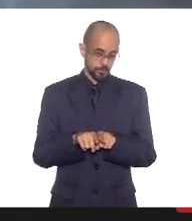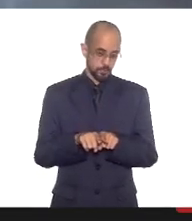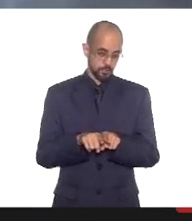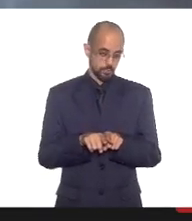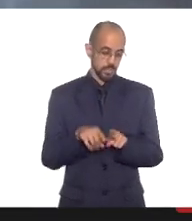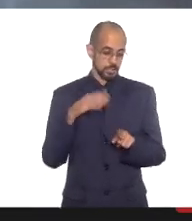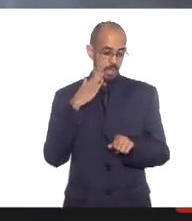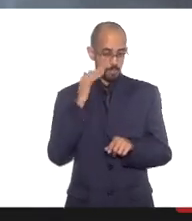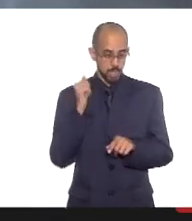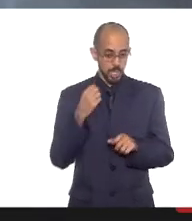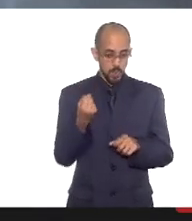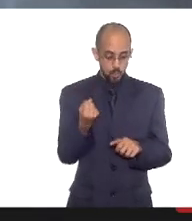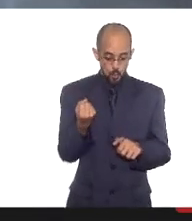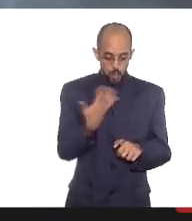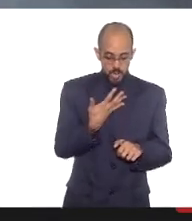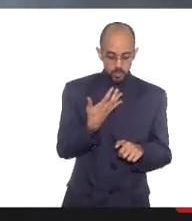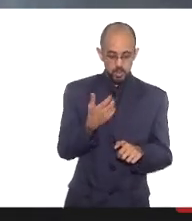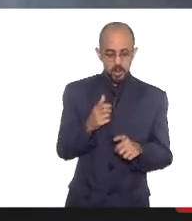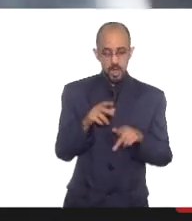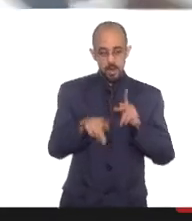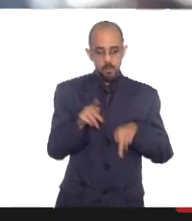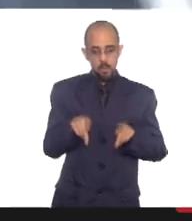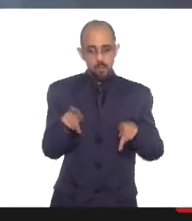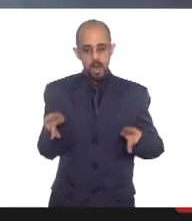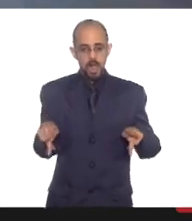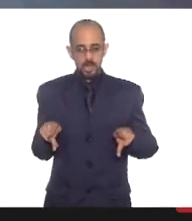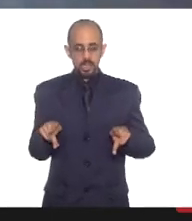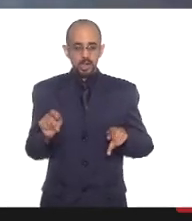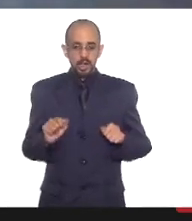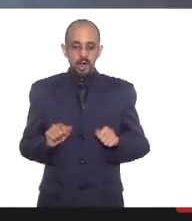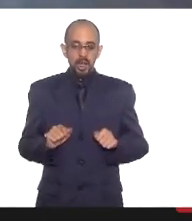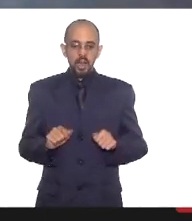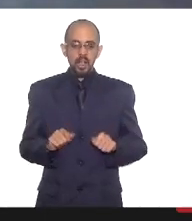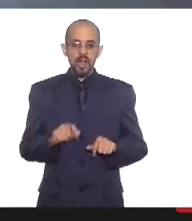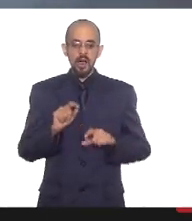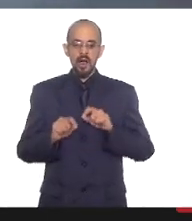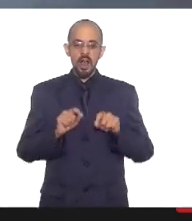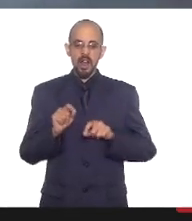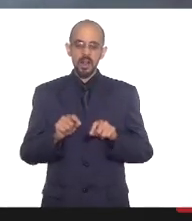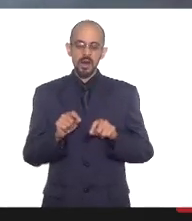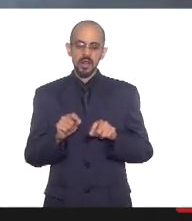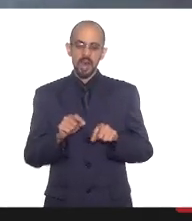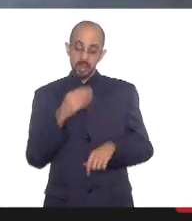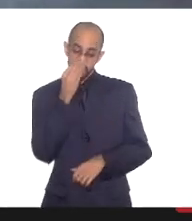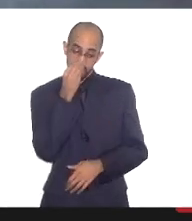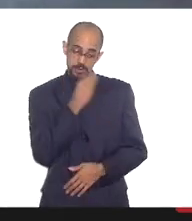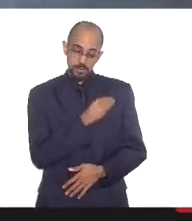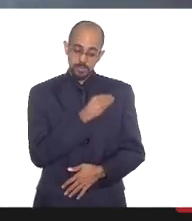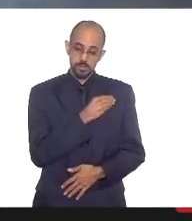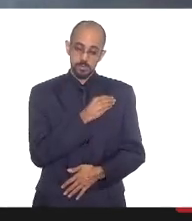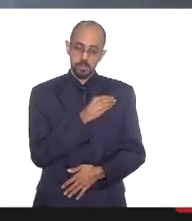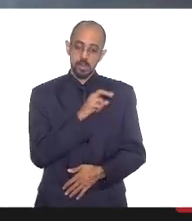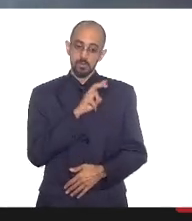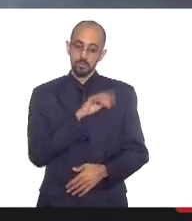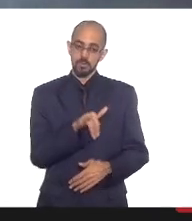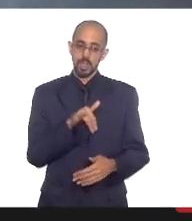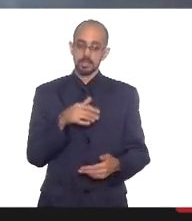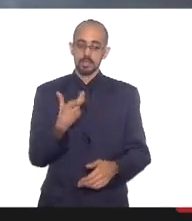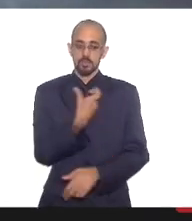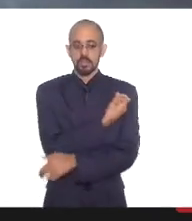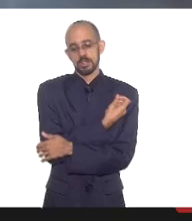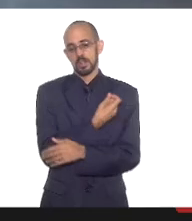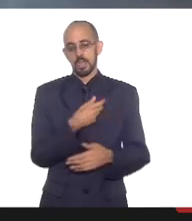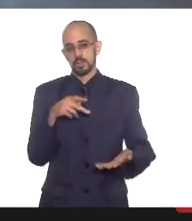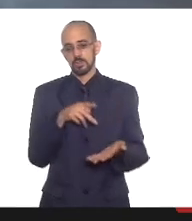quando quando que a população é que põe aparentemente preferida vai ser efetivamente